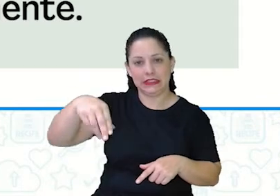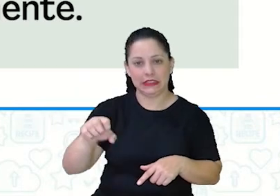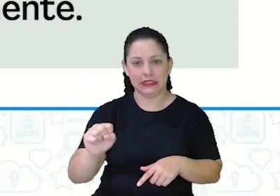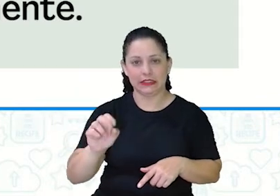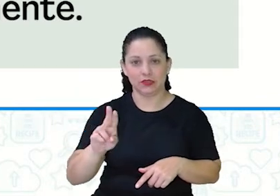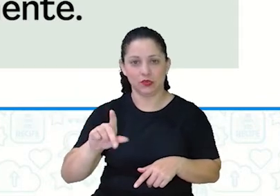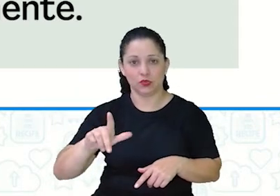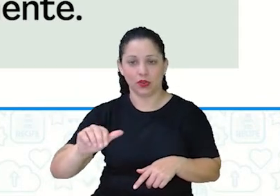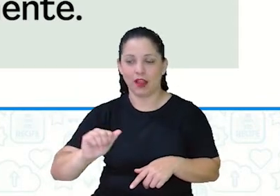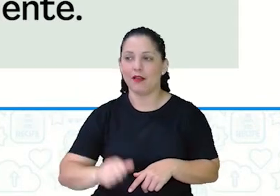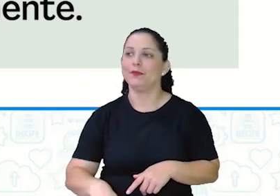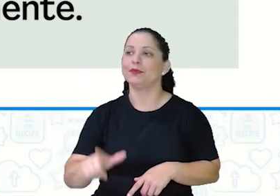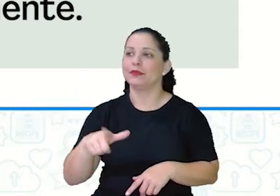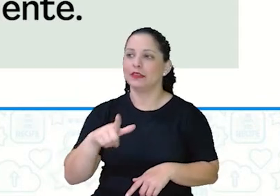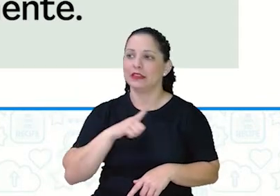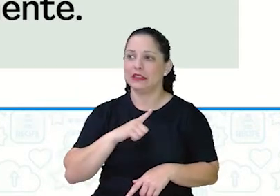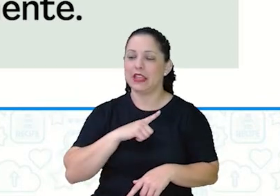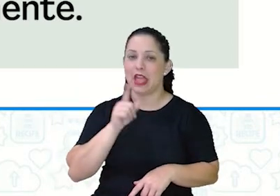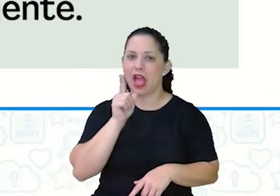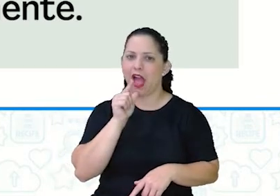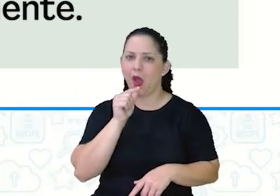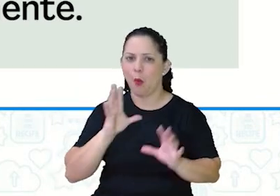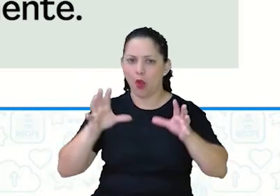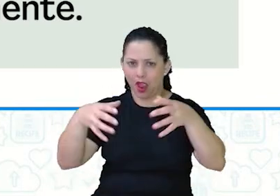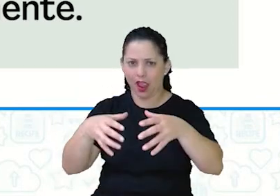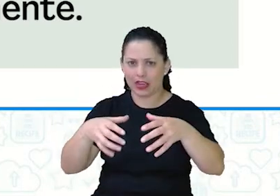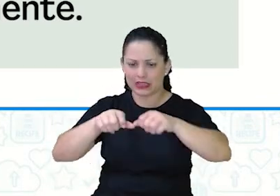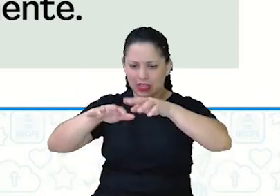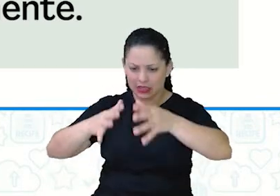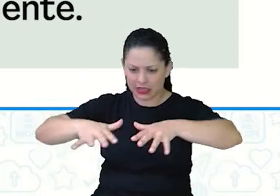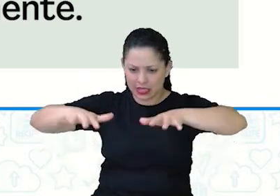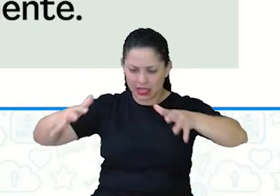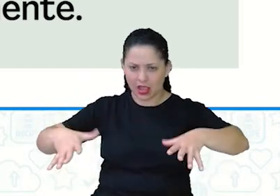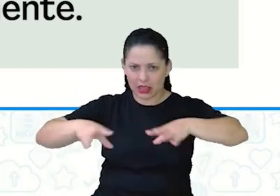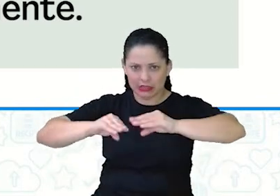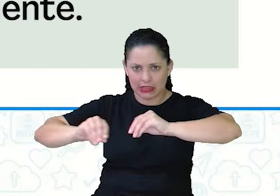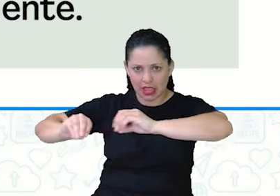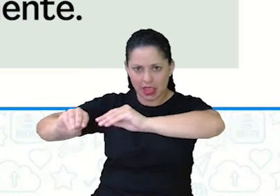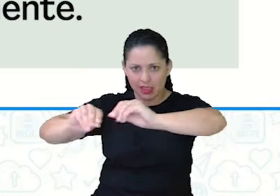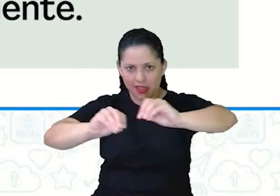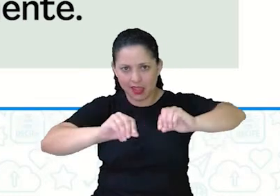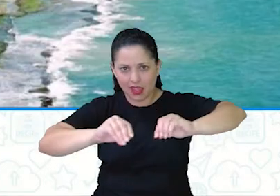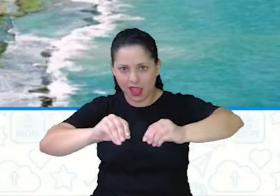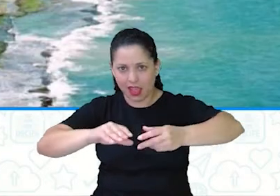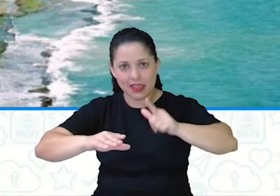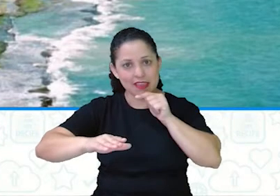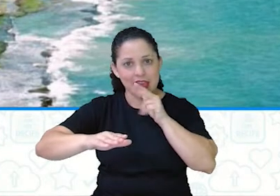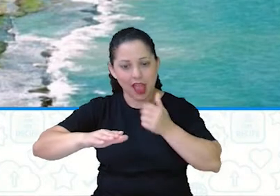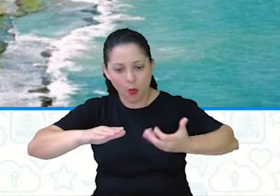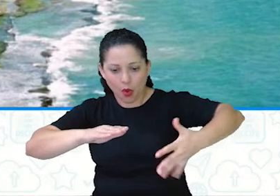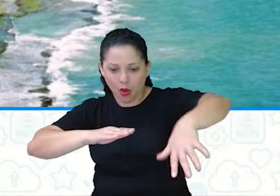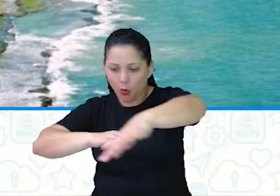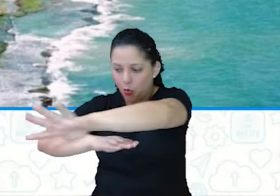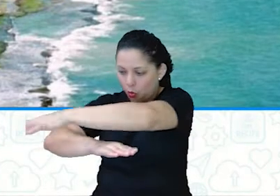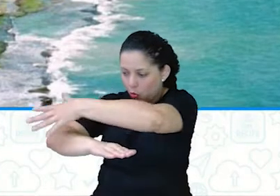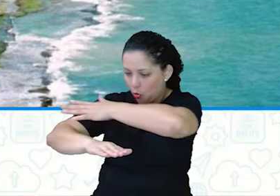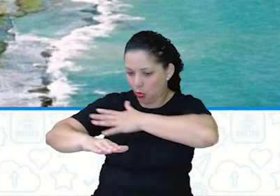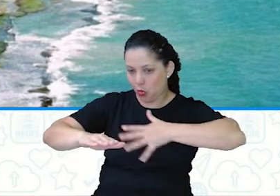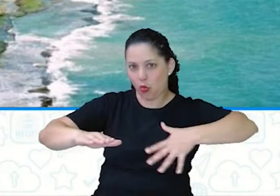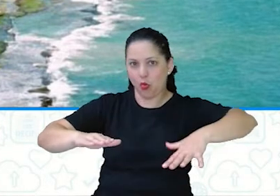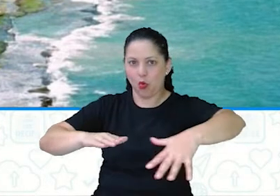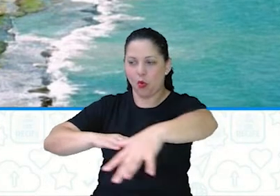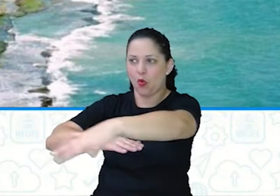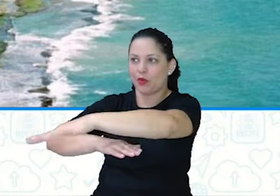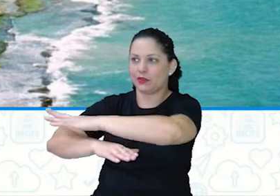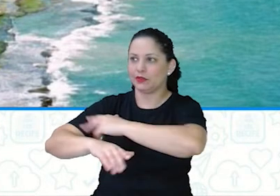cercado por água por todos os lados, exceto uma área que é ligada ao continente, que é justamente o que a gente está vendo aqui,